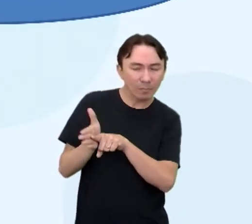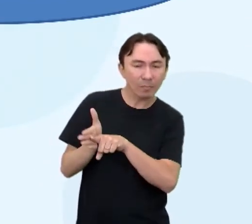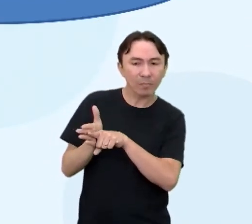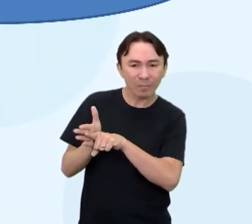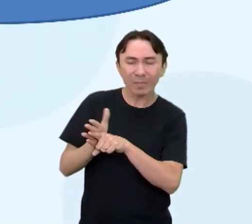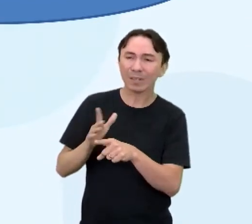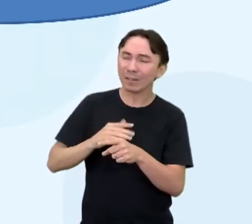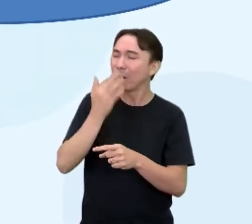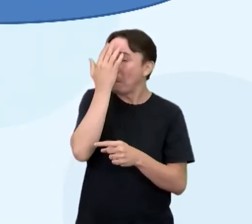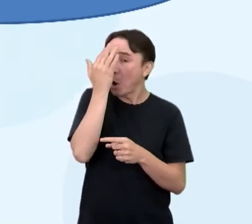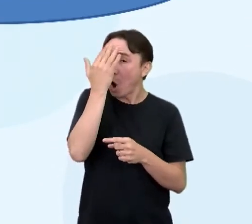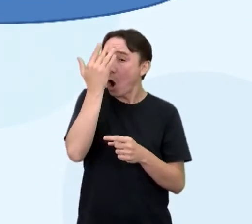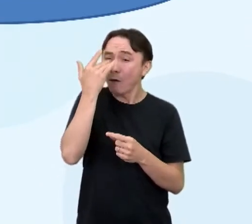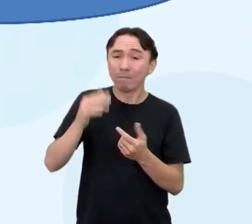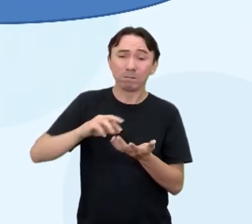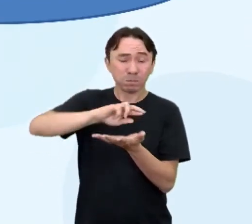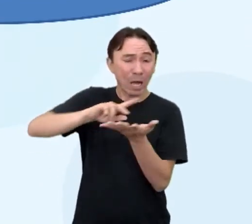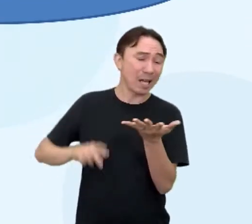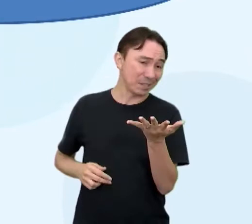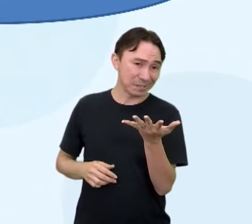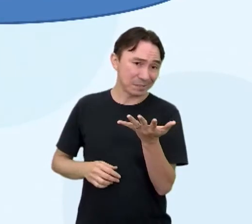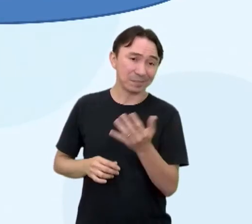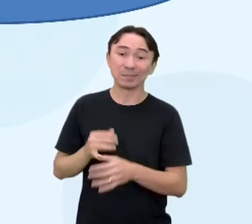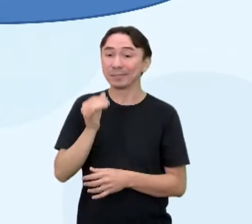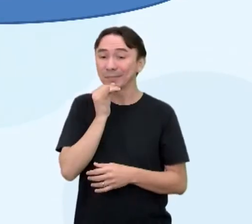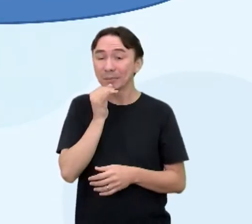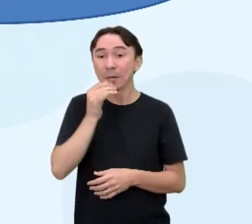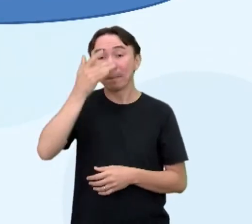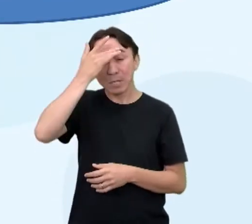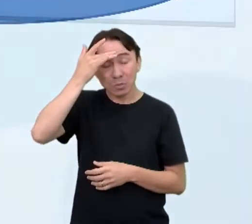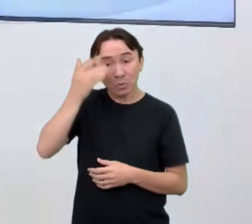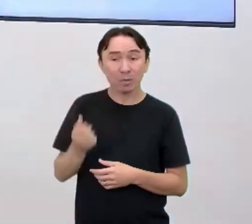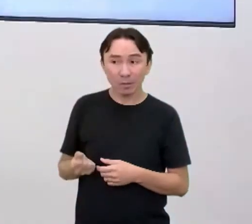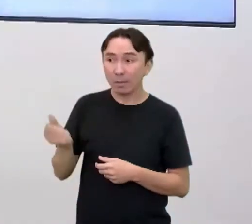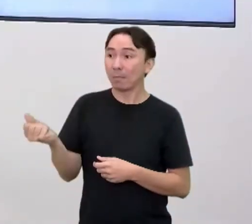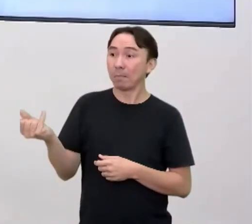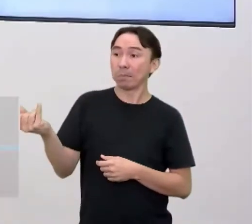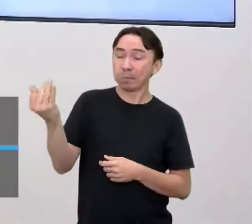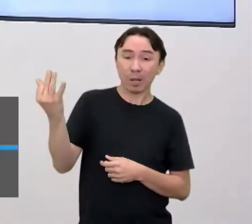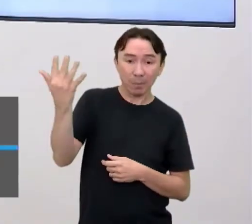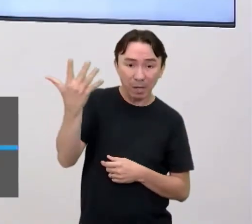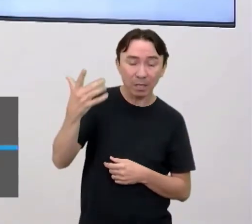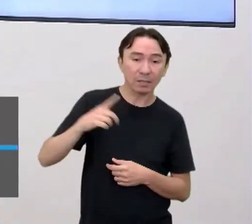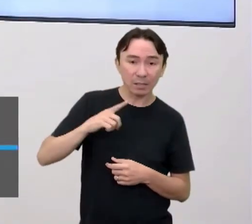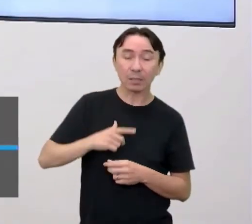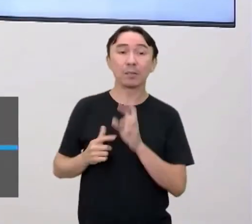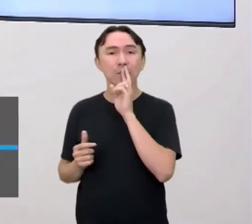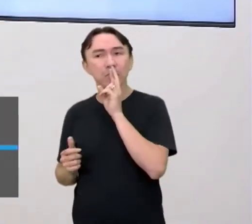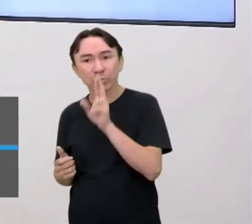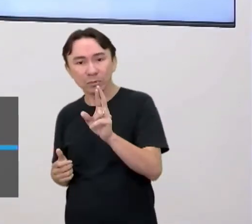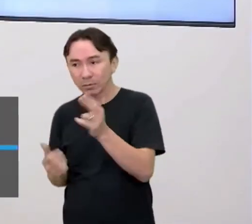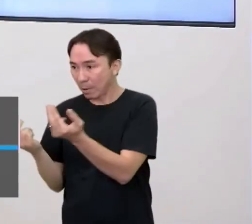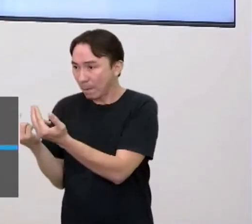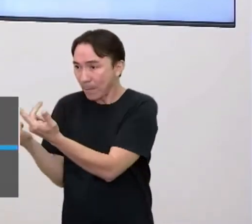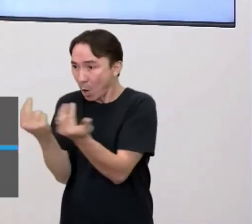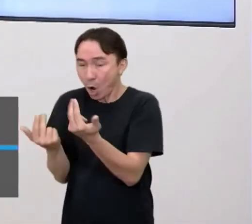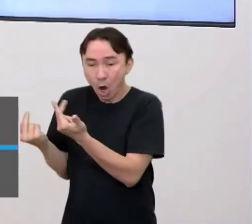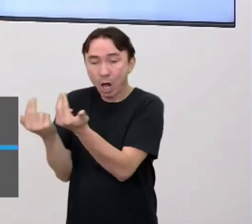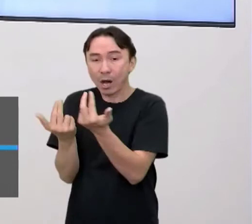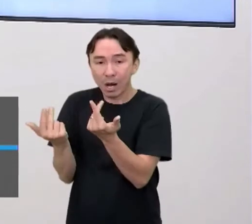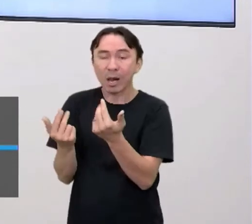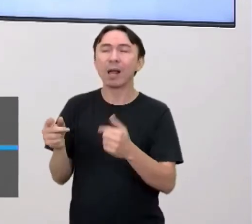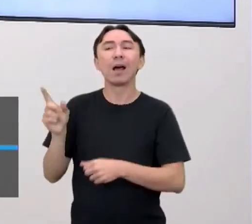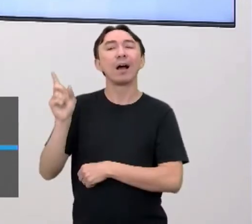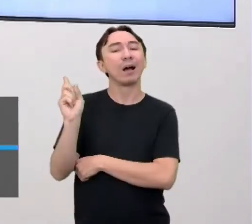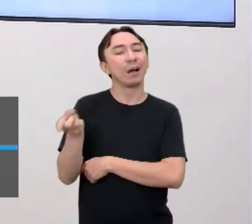explicou pra gente que quanto maior número de pessoas chega ali muito próximo a uma resposta muito parecida, então tá ali